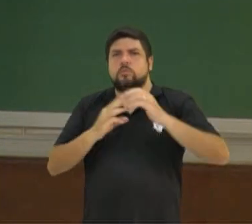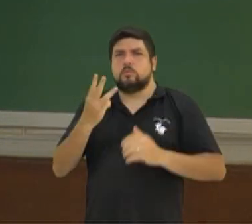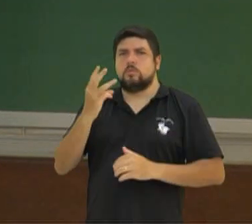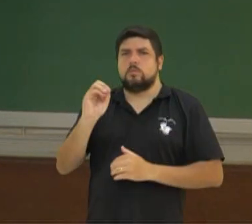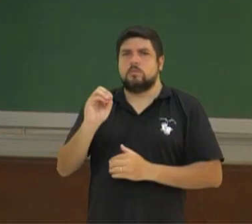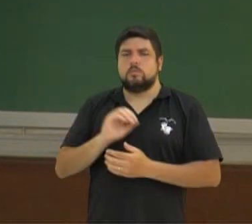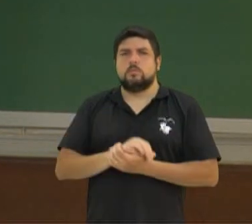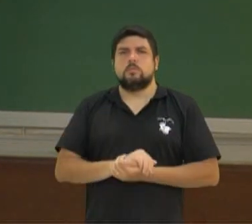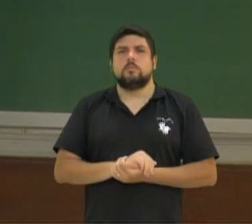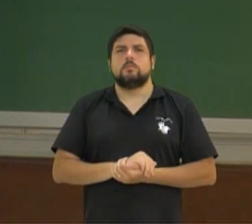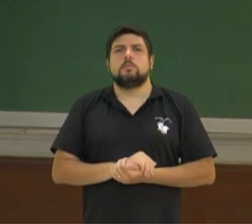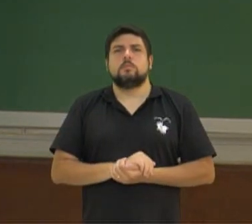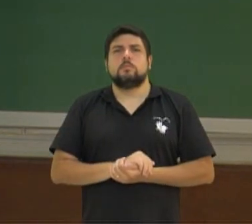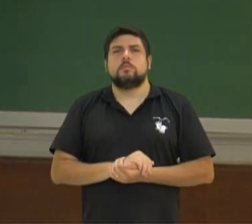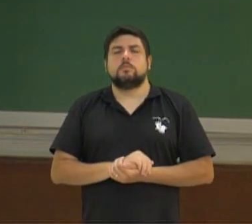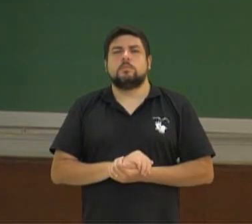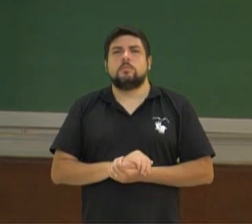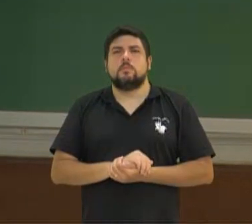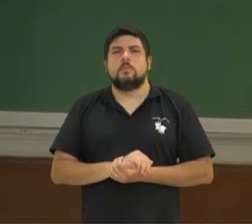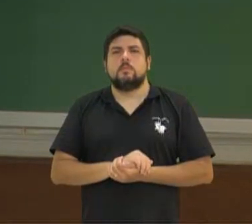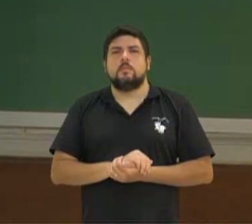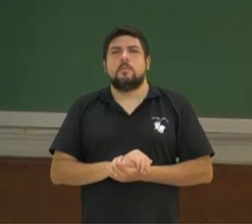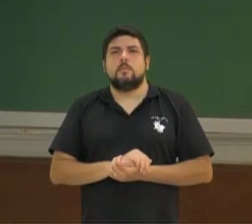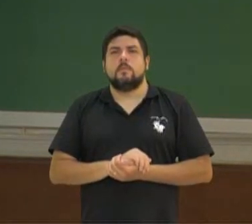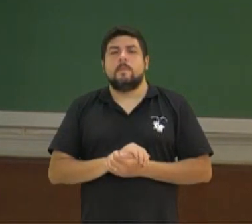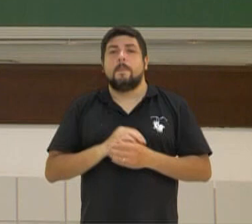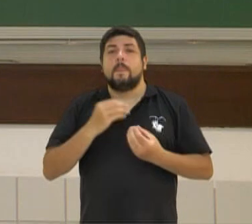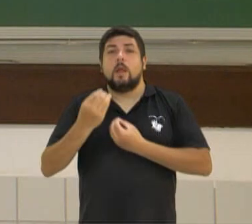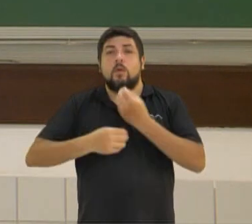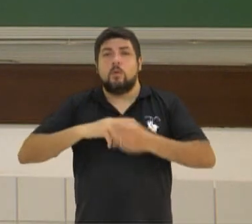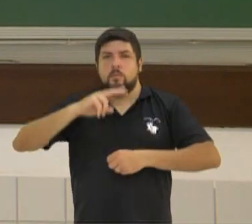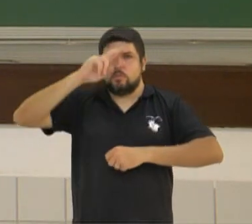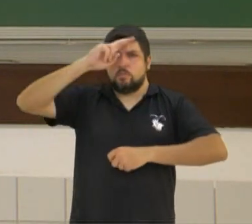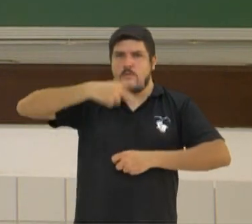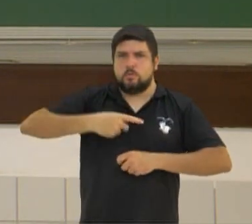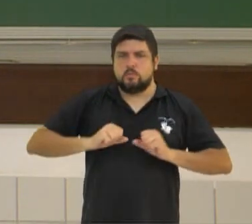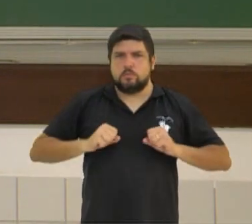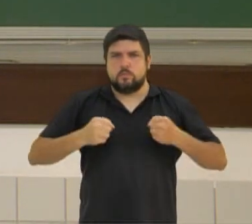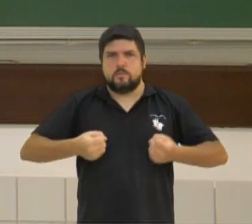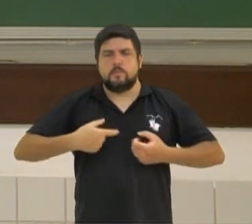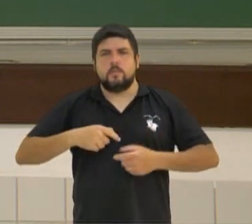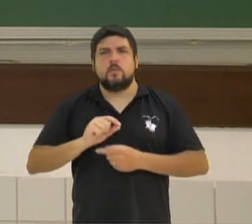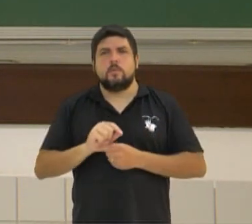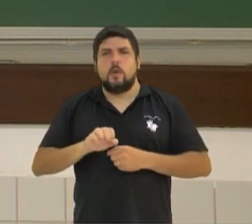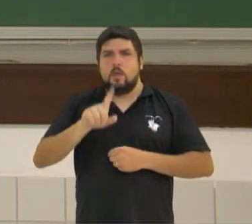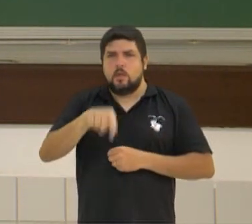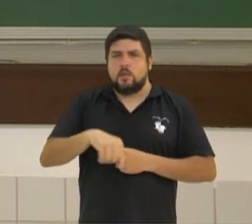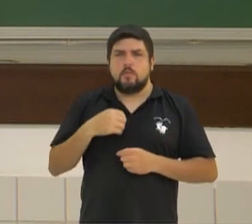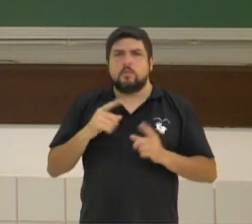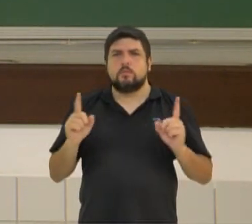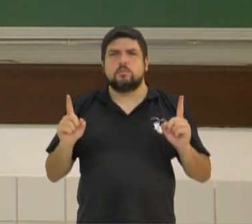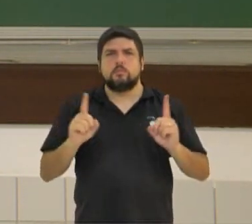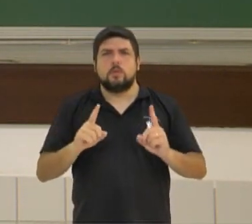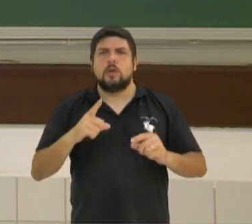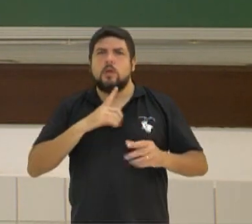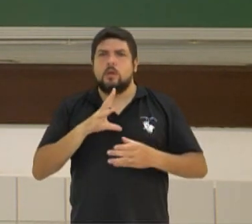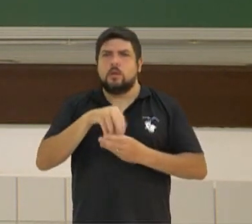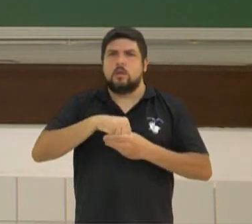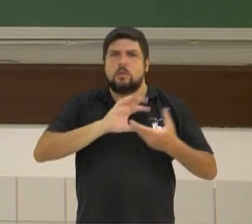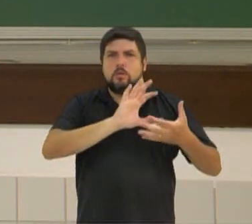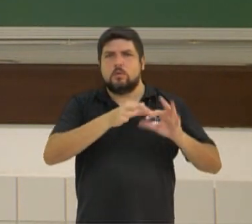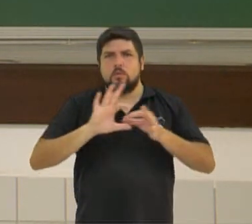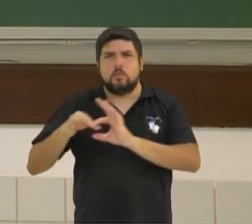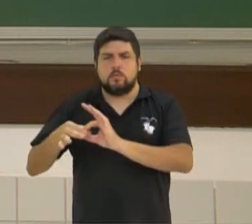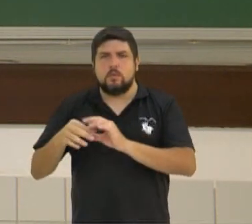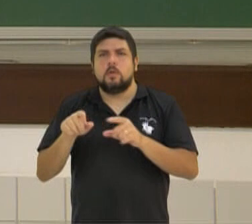pontos. Então, como que funciona dentro do alto rendimento, né? Então, como nós vimos, é uma modalidade presente nas Olimpíadas, é uma